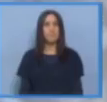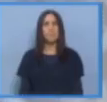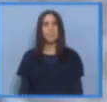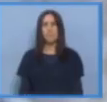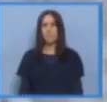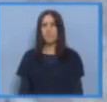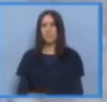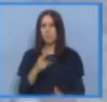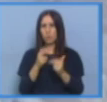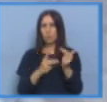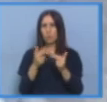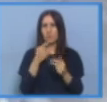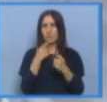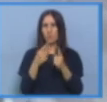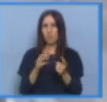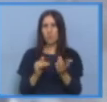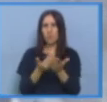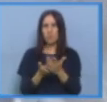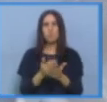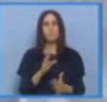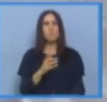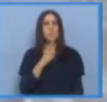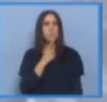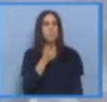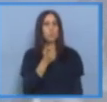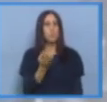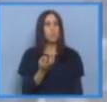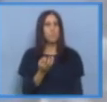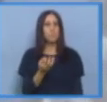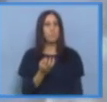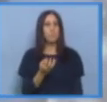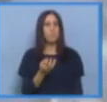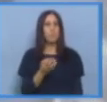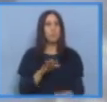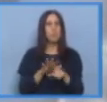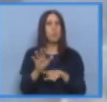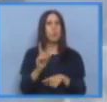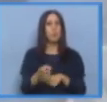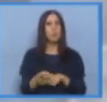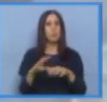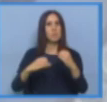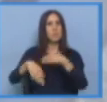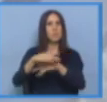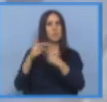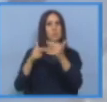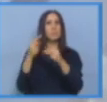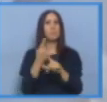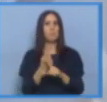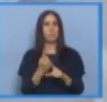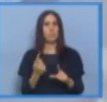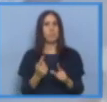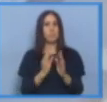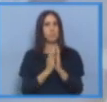construtiva que o diálogo traz. Em todo caso, e perguntava, de facto, a implicação direta que isto tem depois na construção das sociedades, porque a